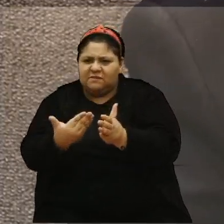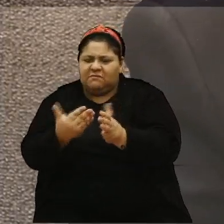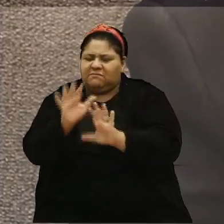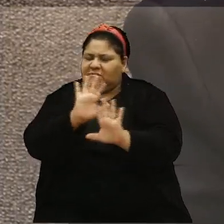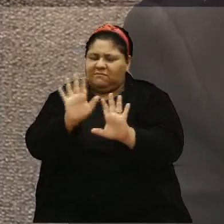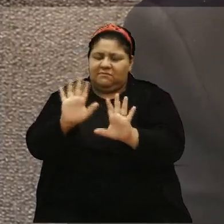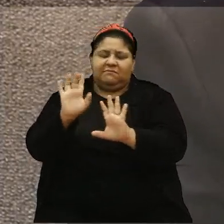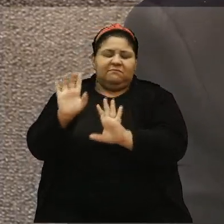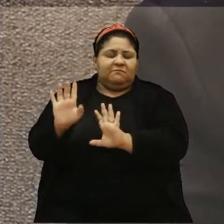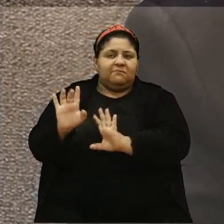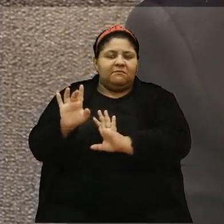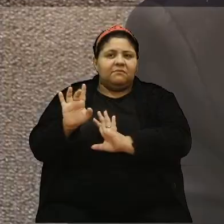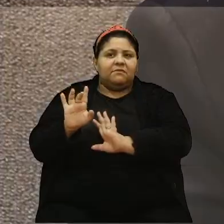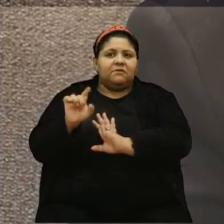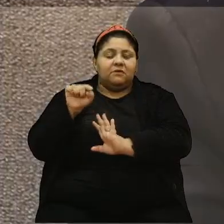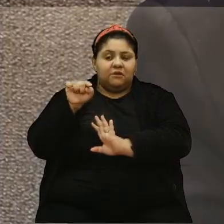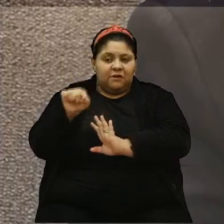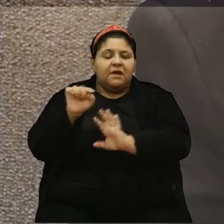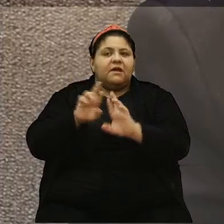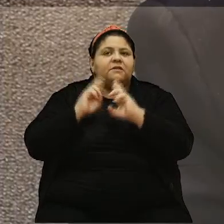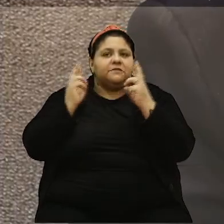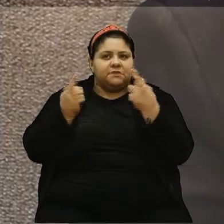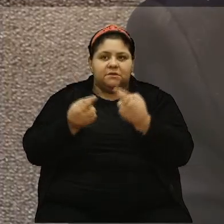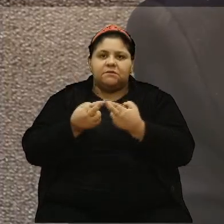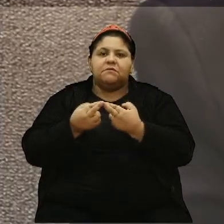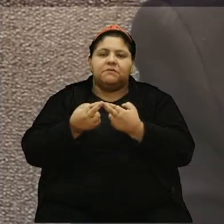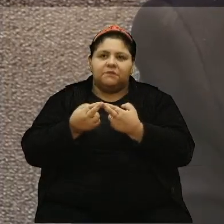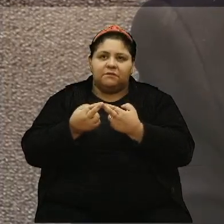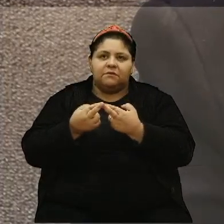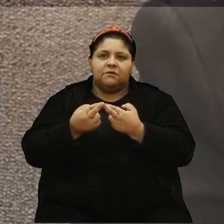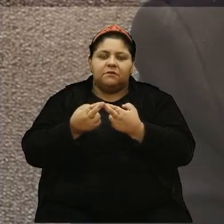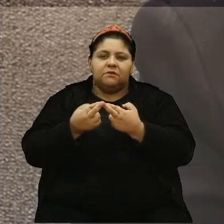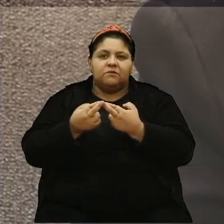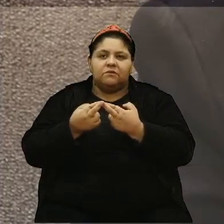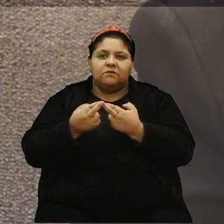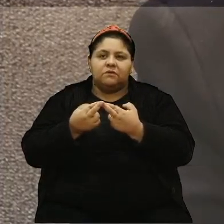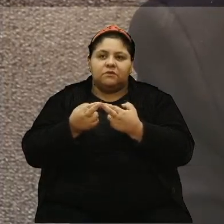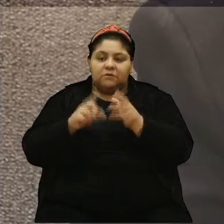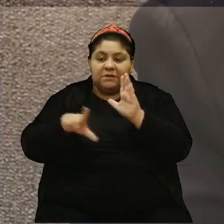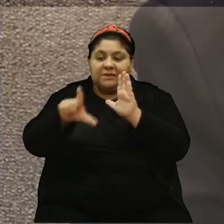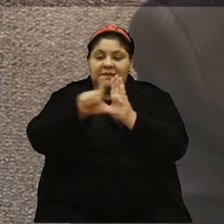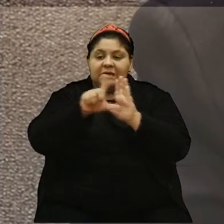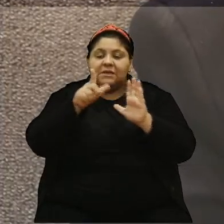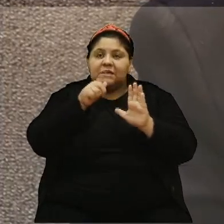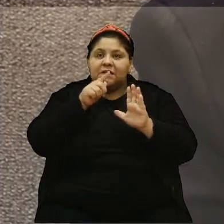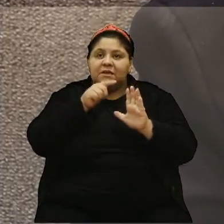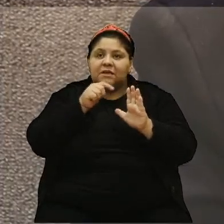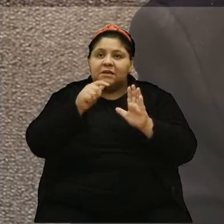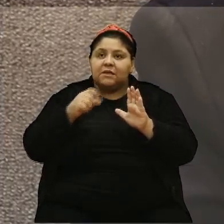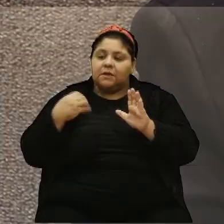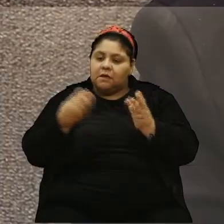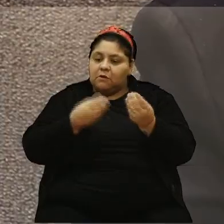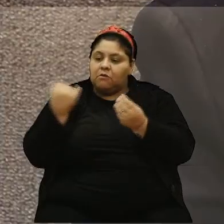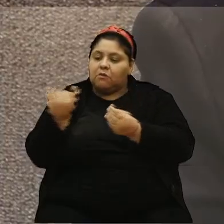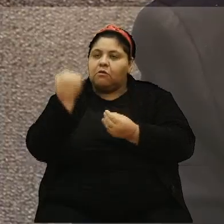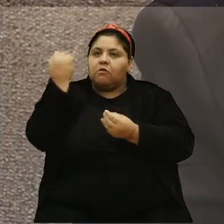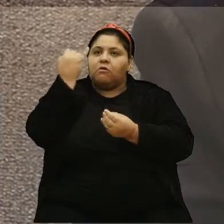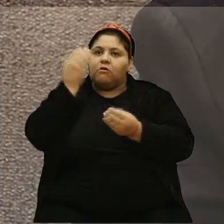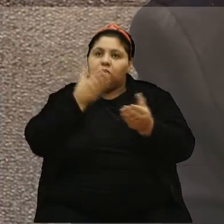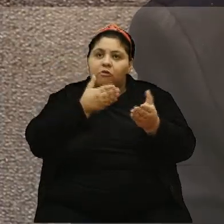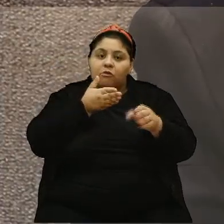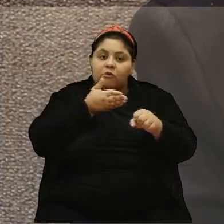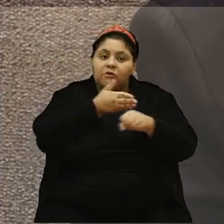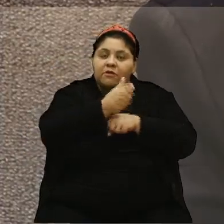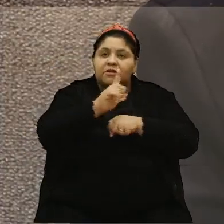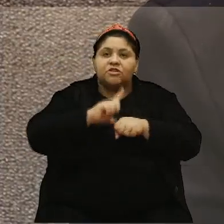nesse sentido, essas reuniões, que é da Lei das Águas, ela é de fundamental importância pela participação que nós